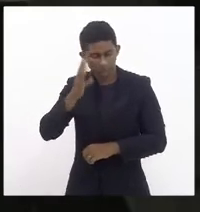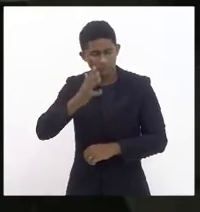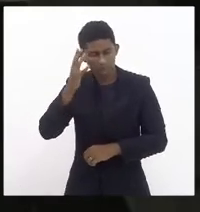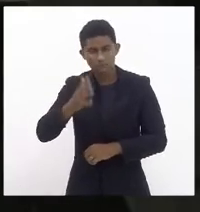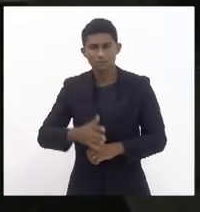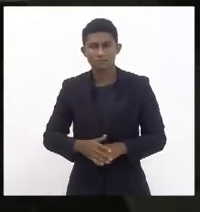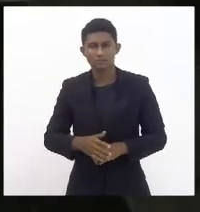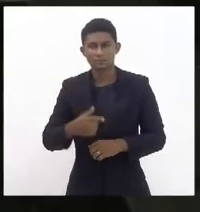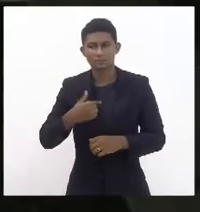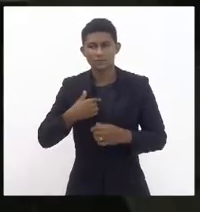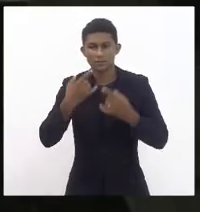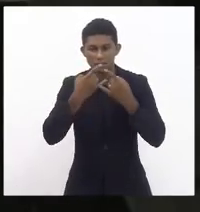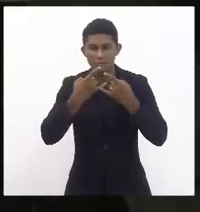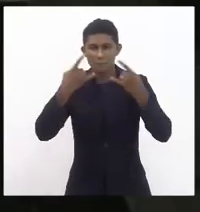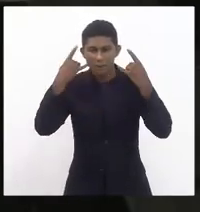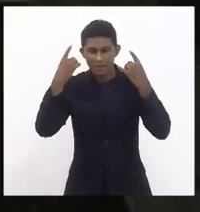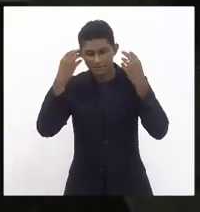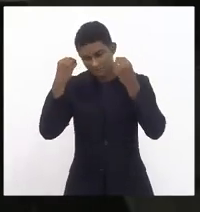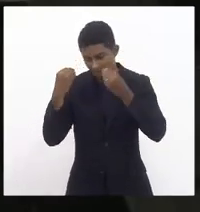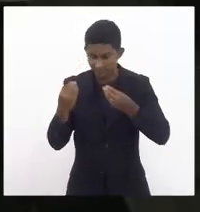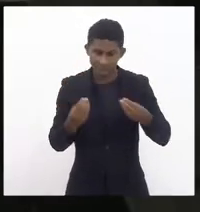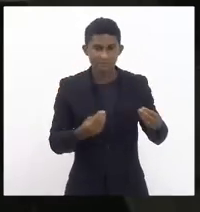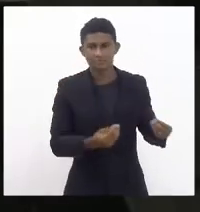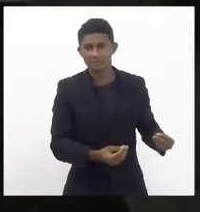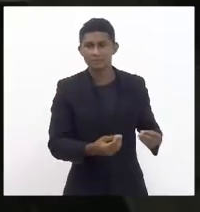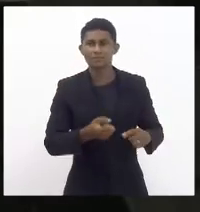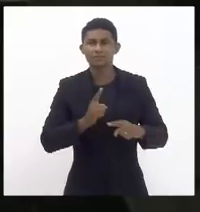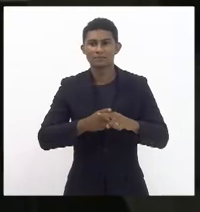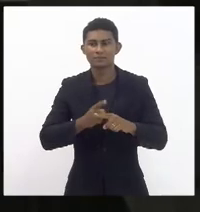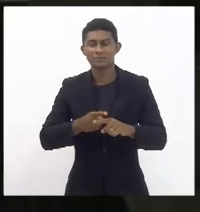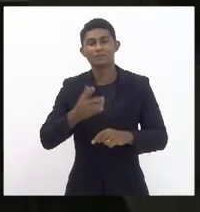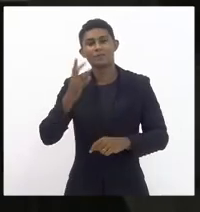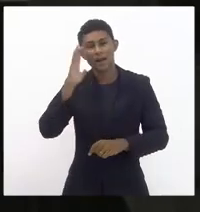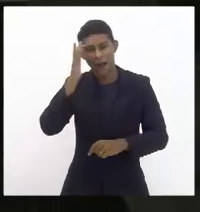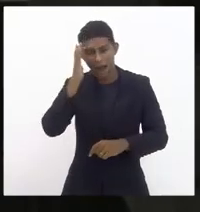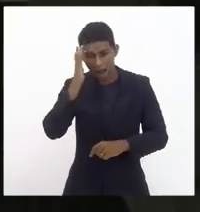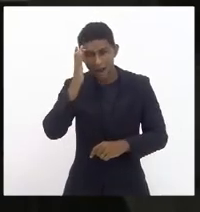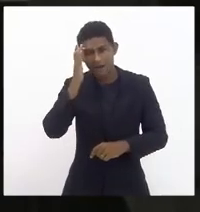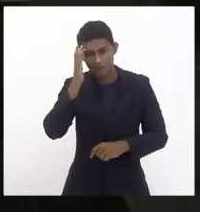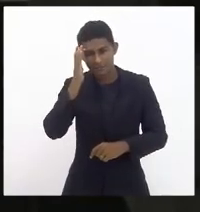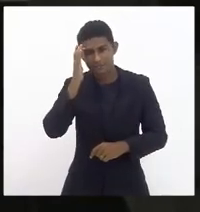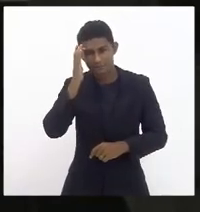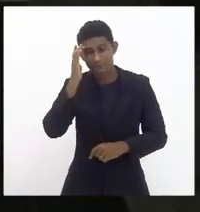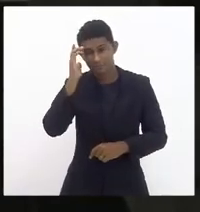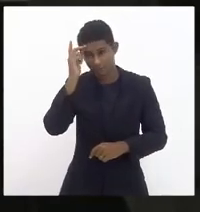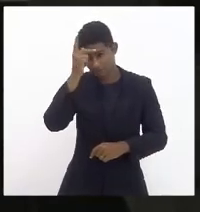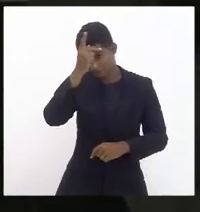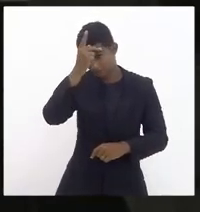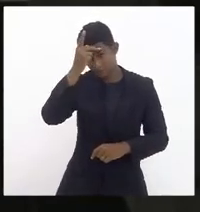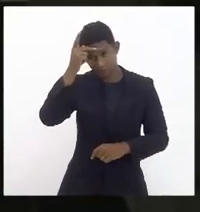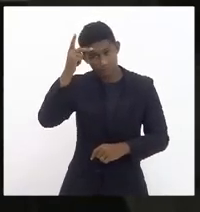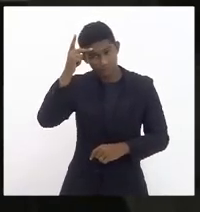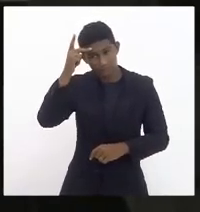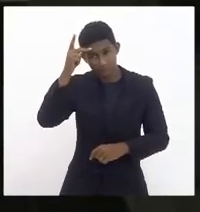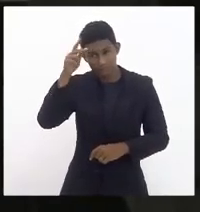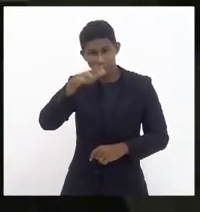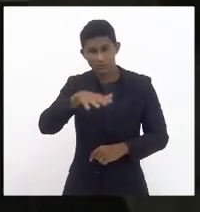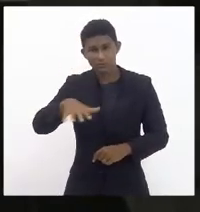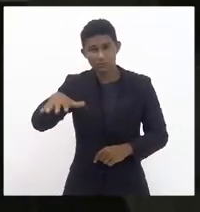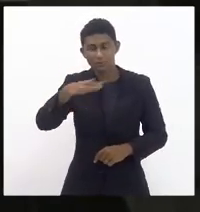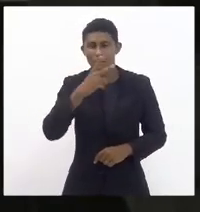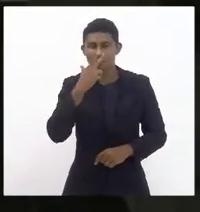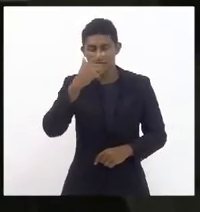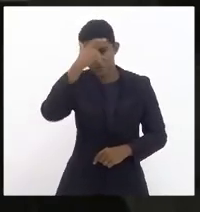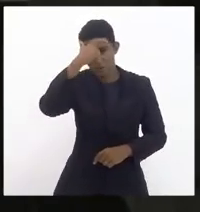sem mágica é porque acho que as pessoas já não conhece nem mais meu